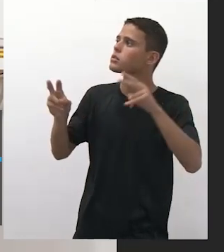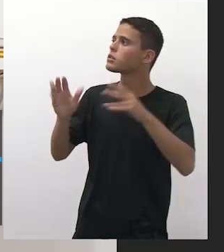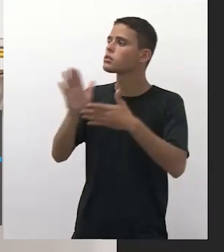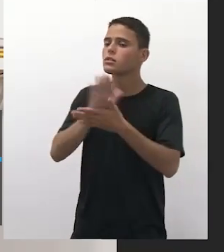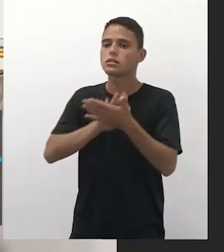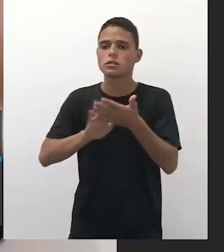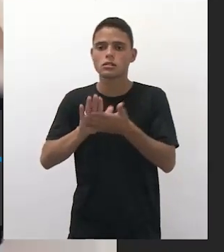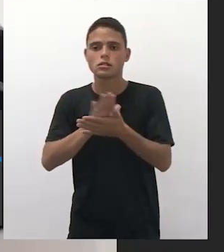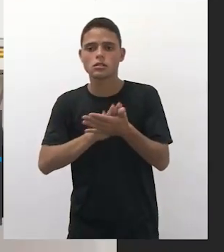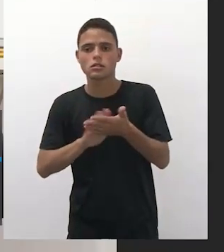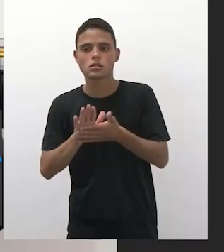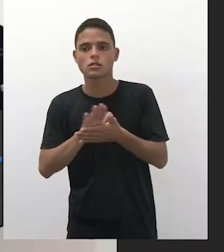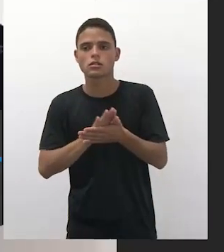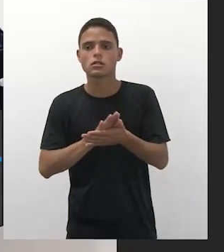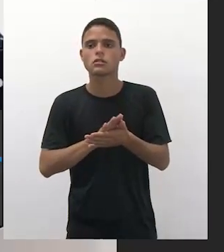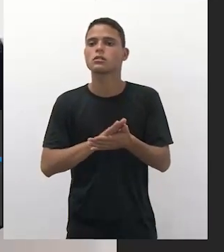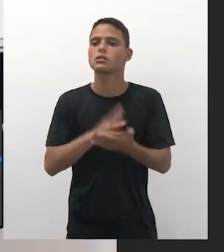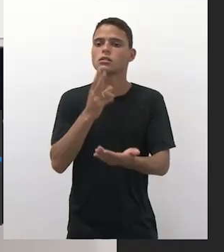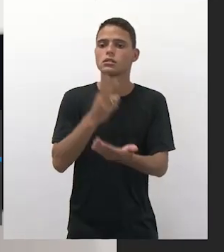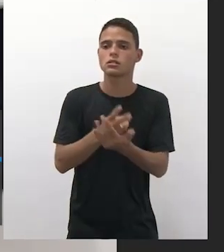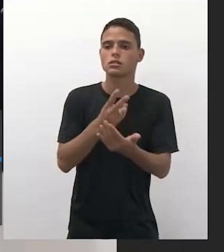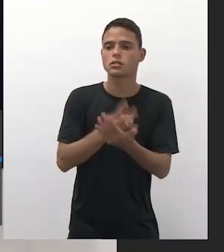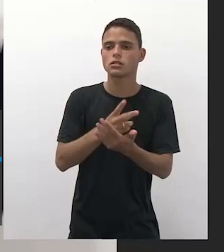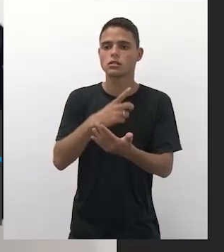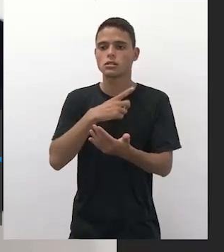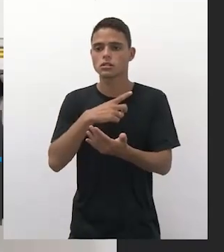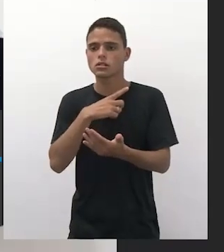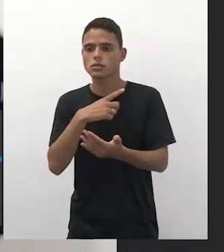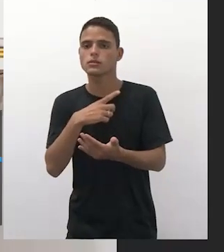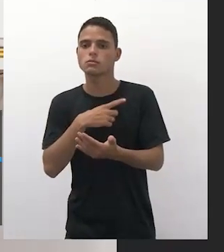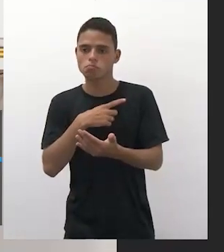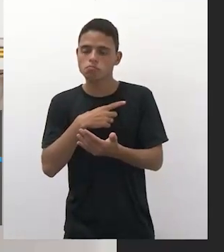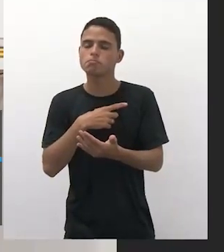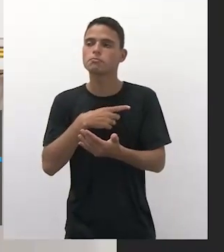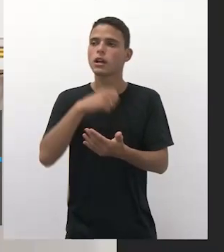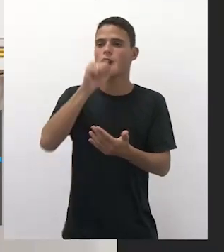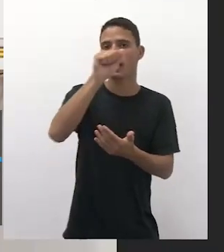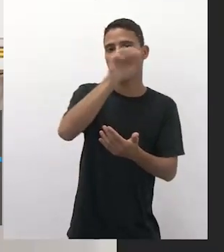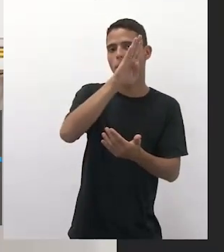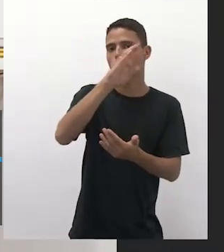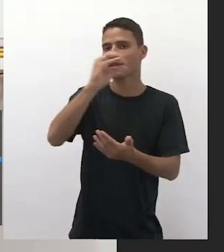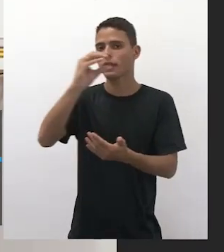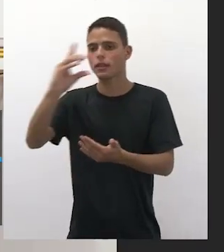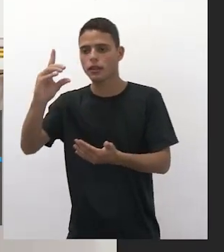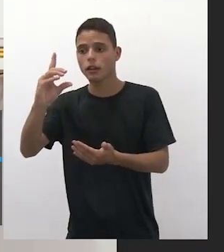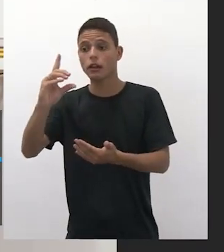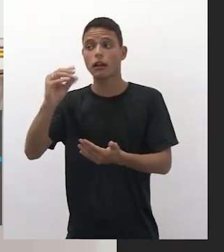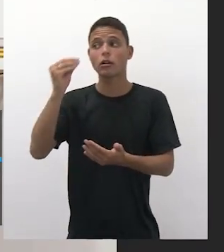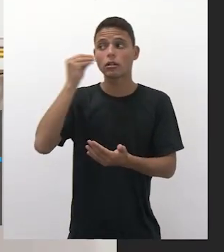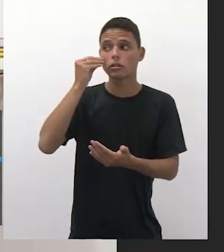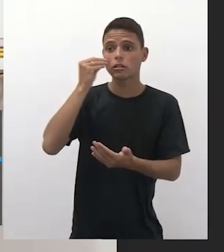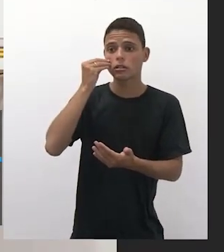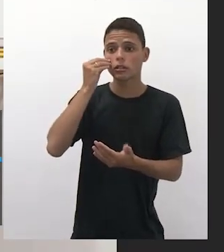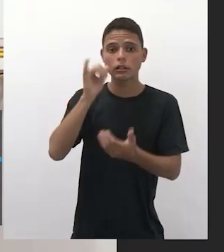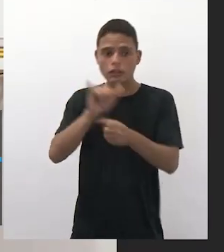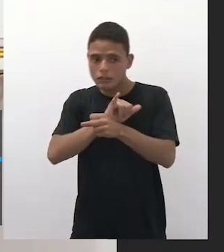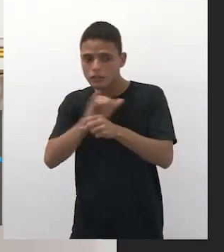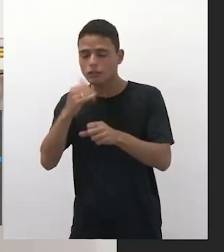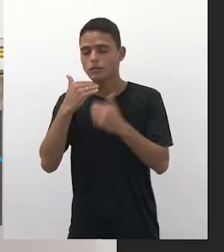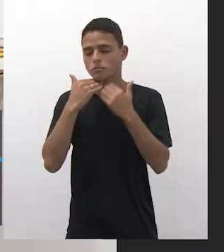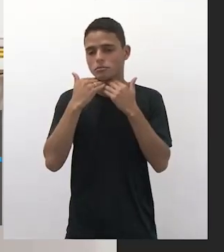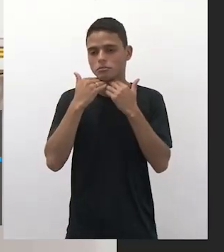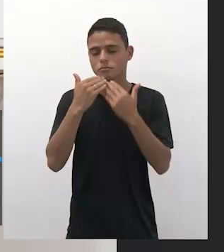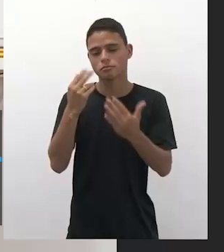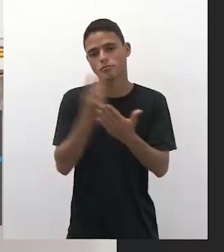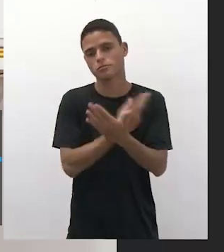tinha, né? Porque sempre fica o alfabeto em cima, até tentei essa estratégia, mas não deu certo.